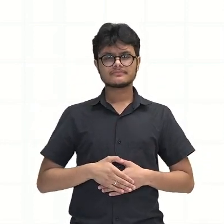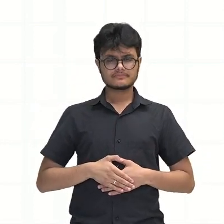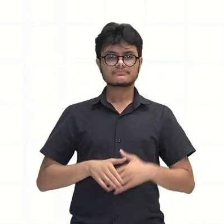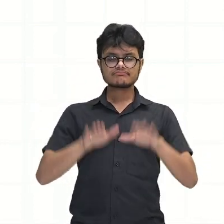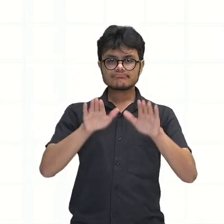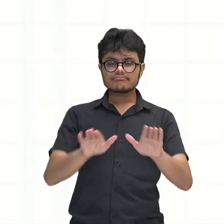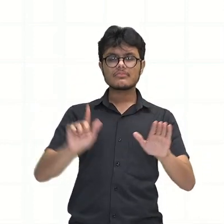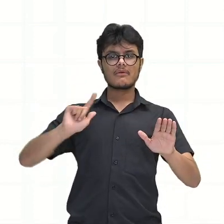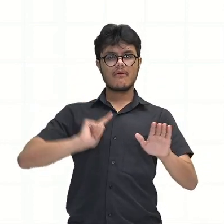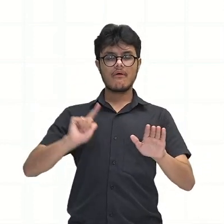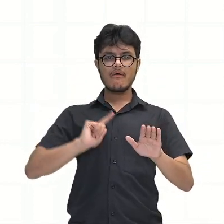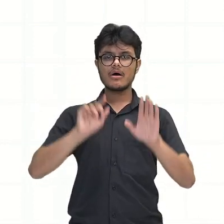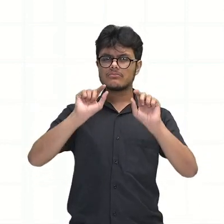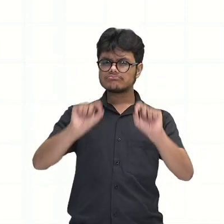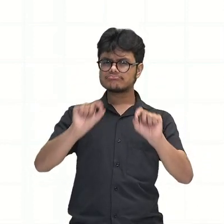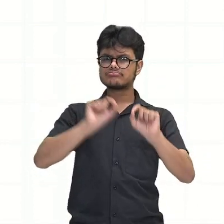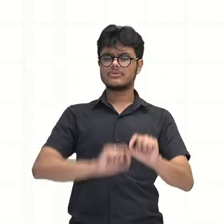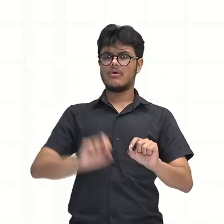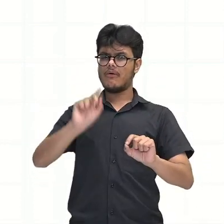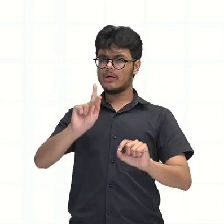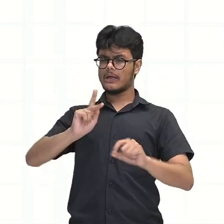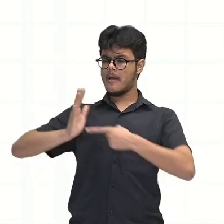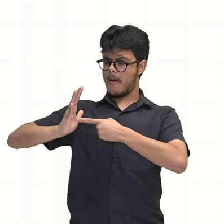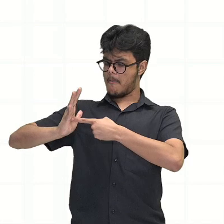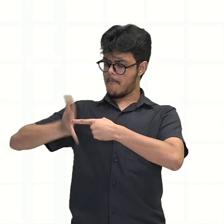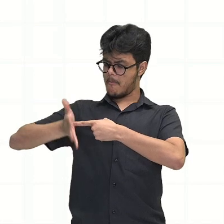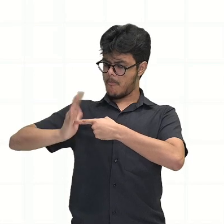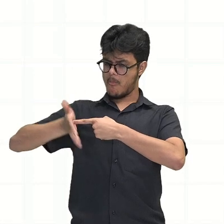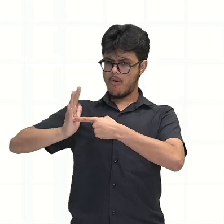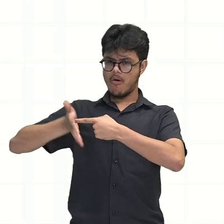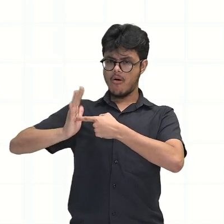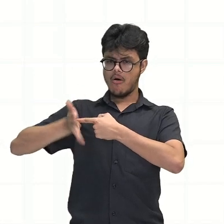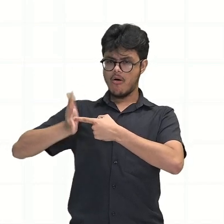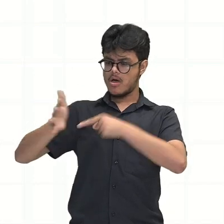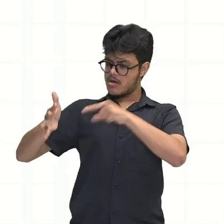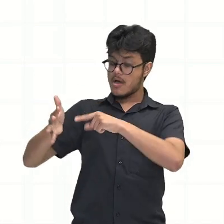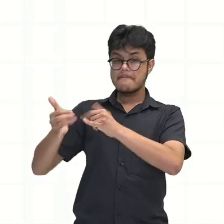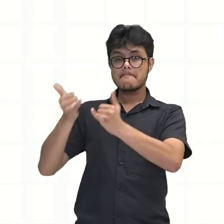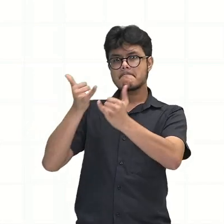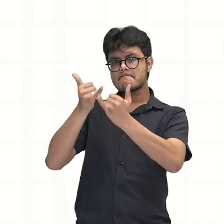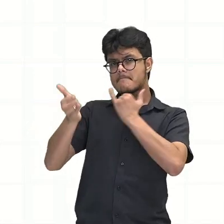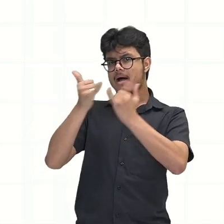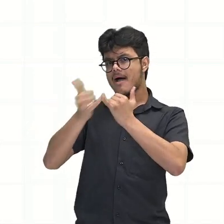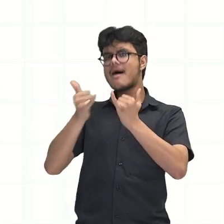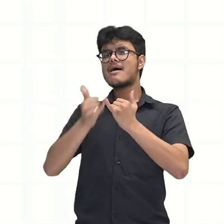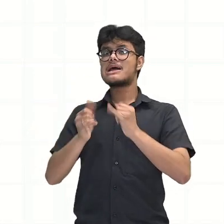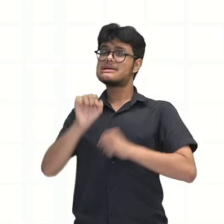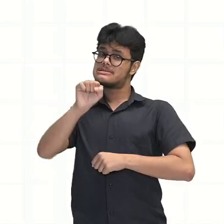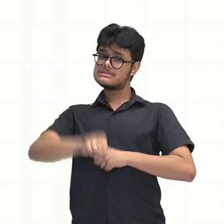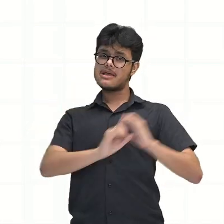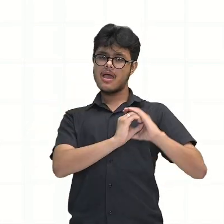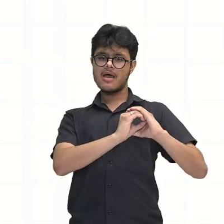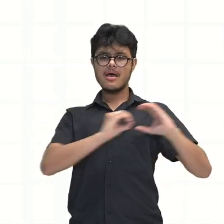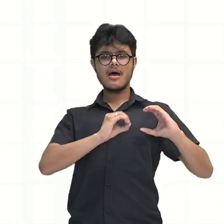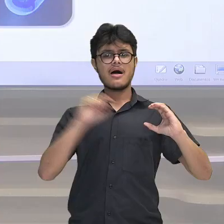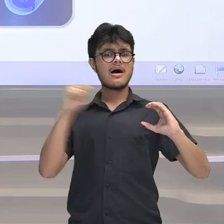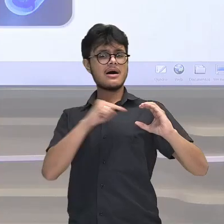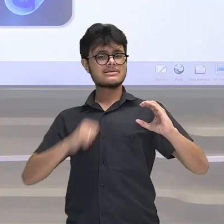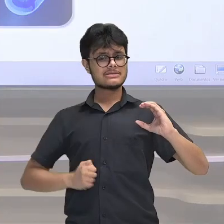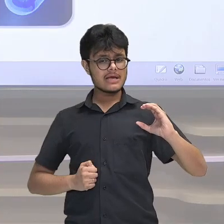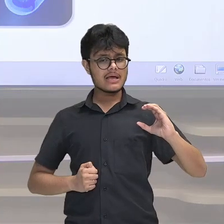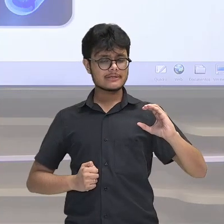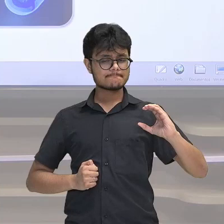nós temos dentro de um motor um funcionamento semelhante com o que ocorre aqui nas